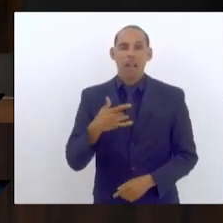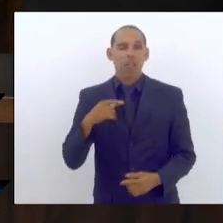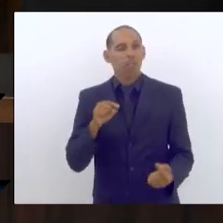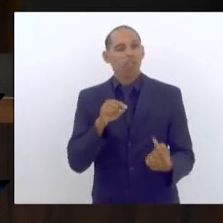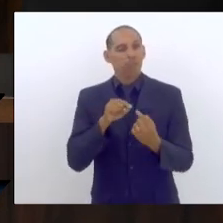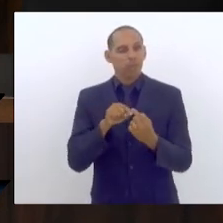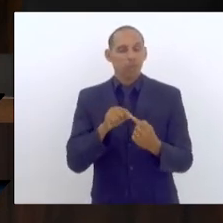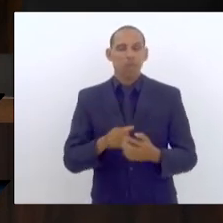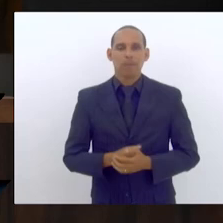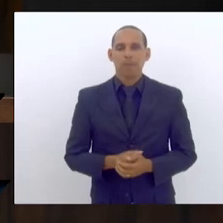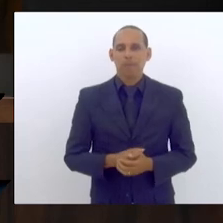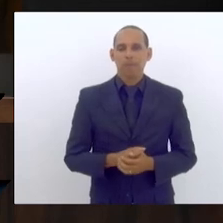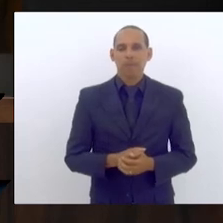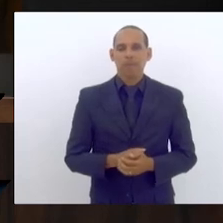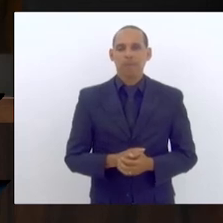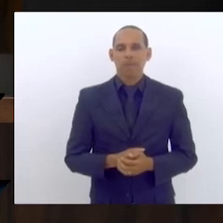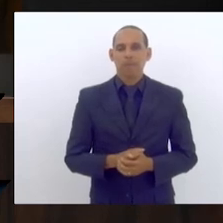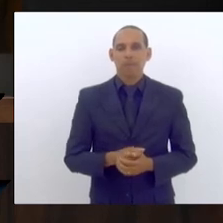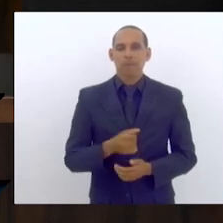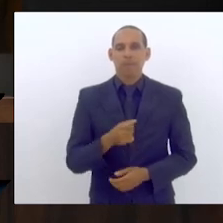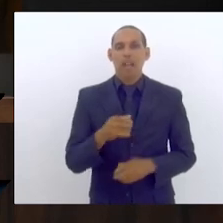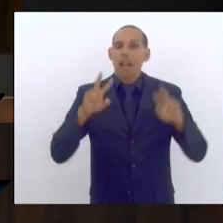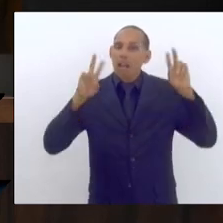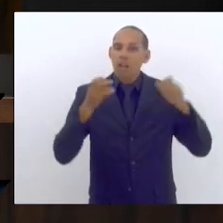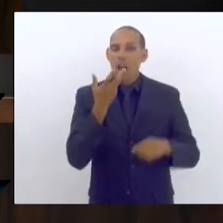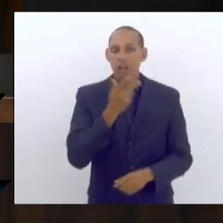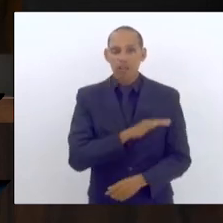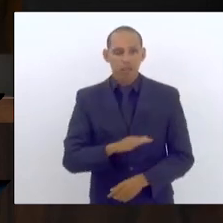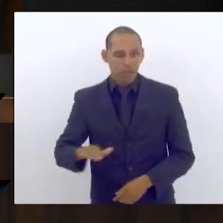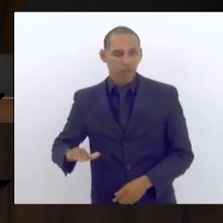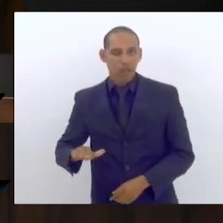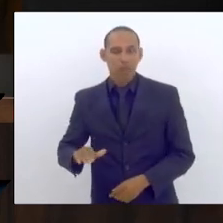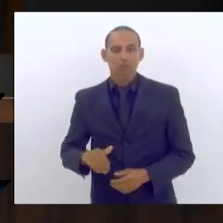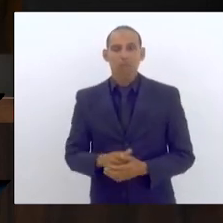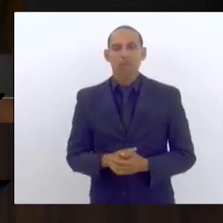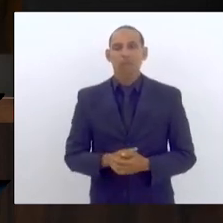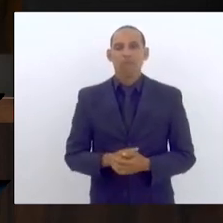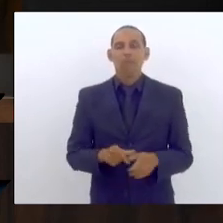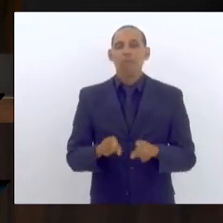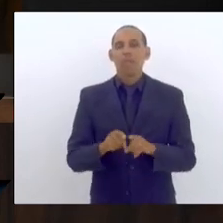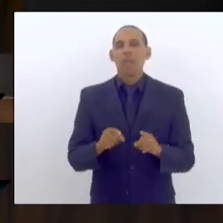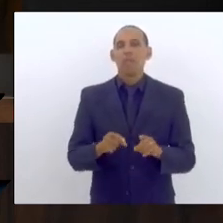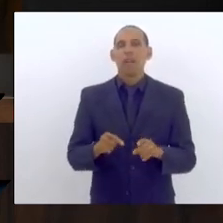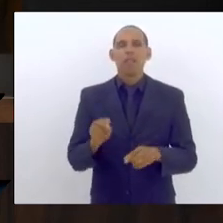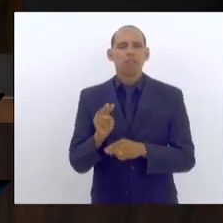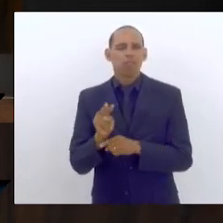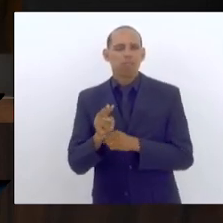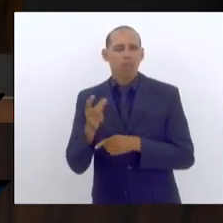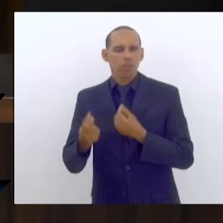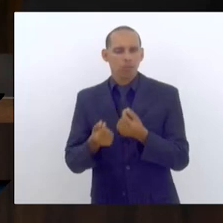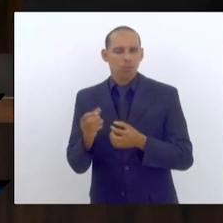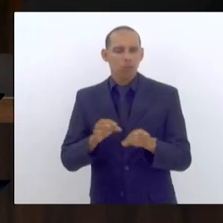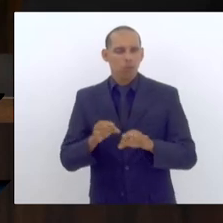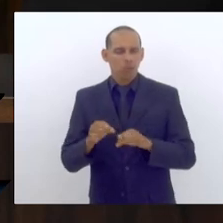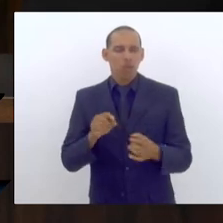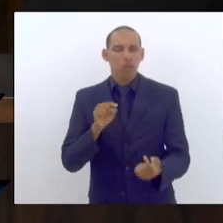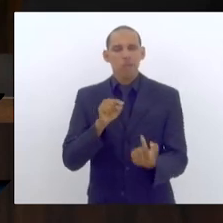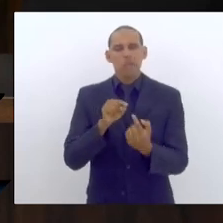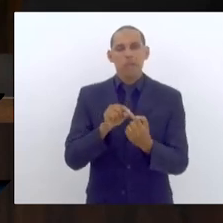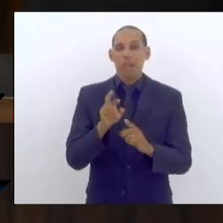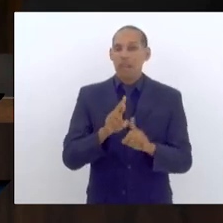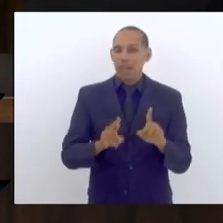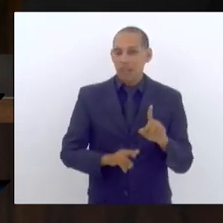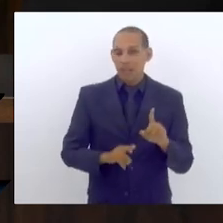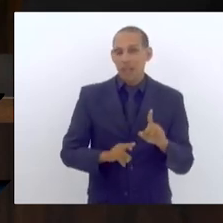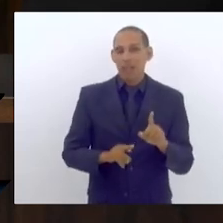favorável, assuntos da criança, de fiscalização financeira e controle favorável. Relatores,